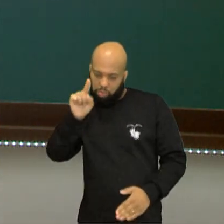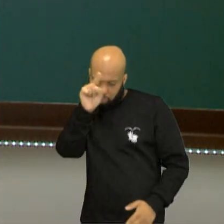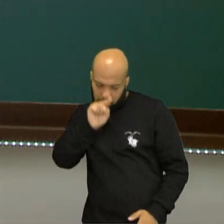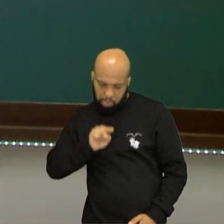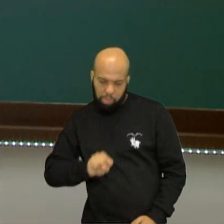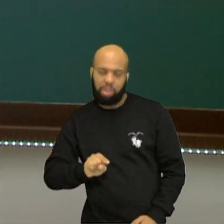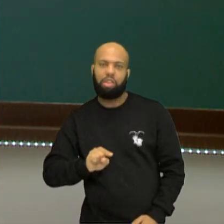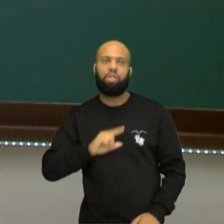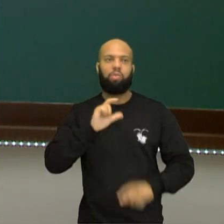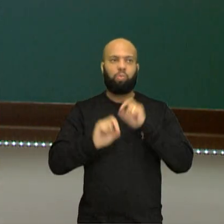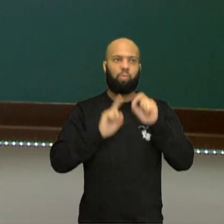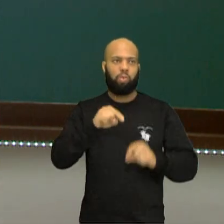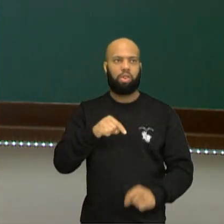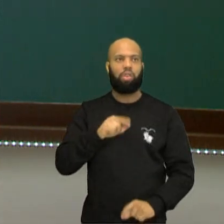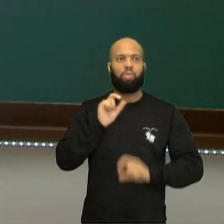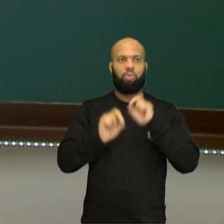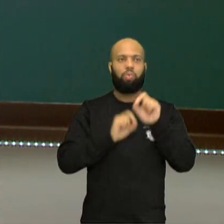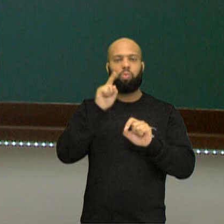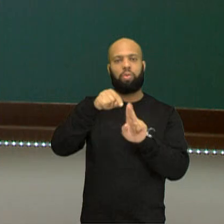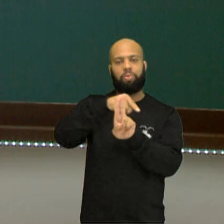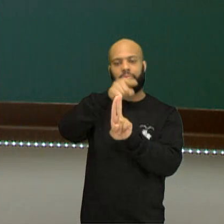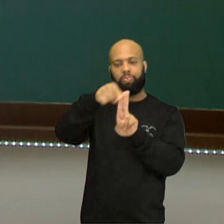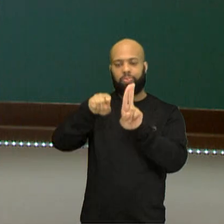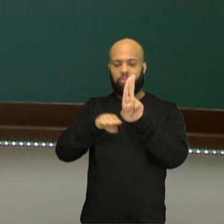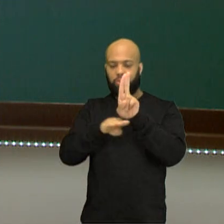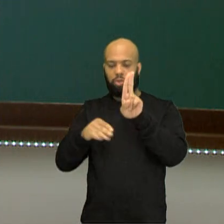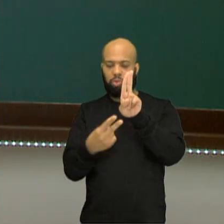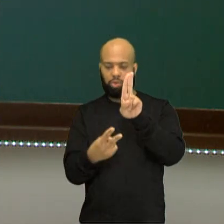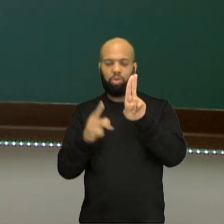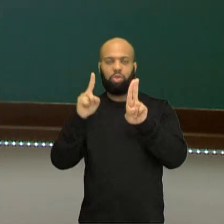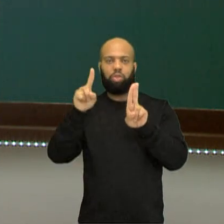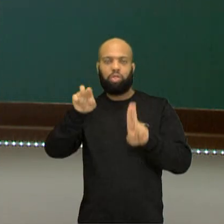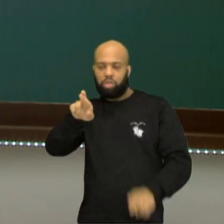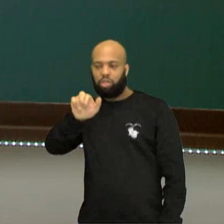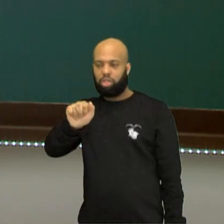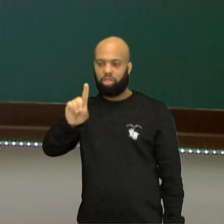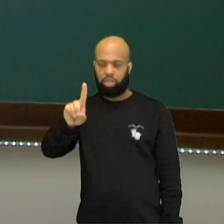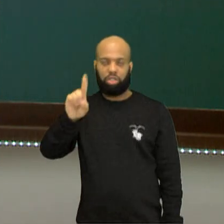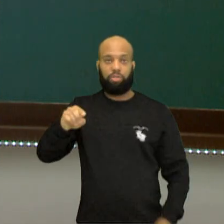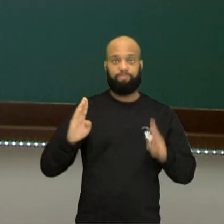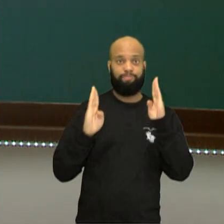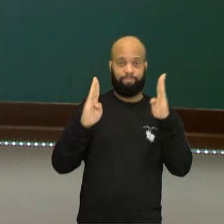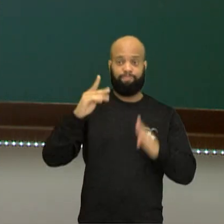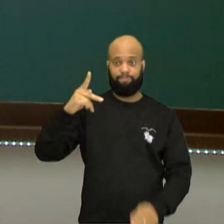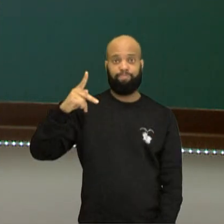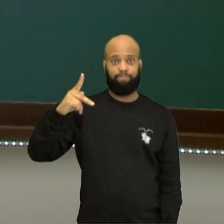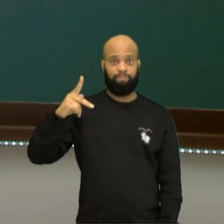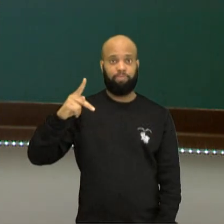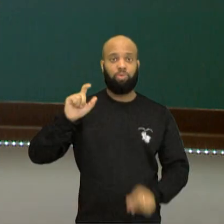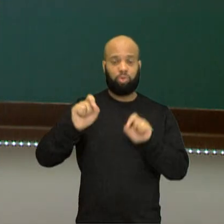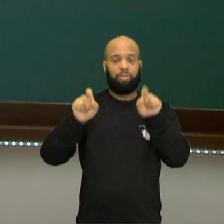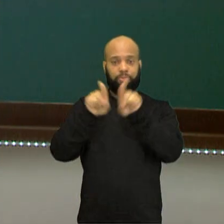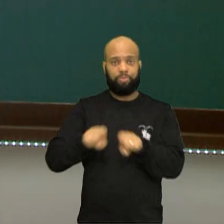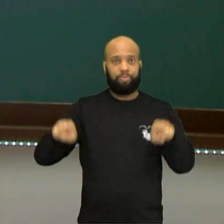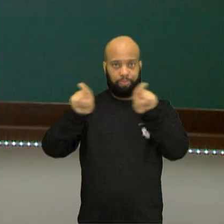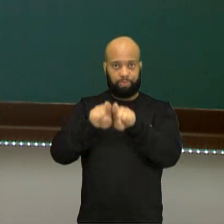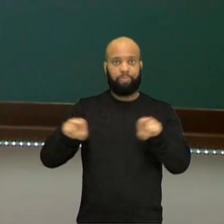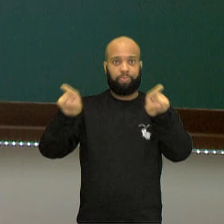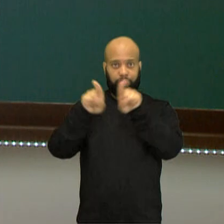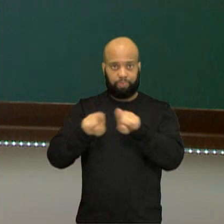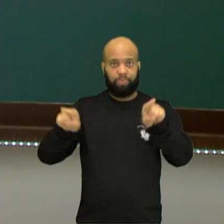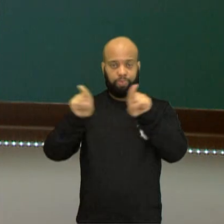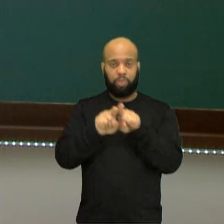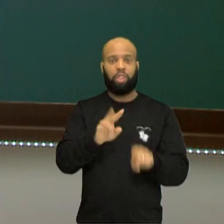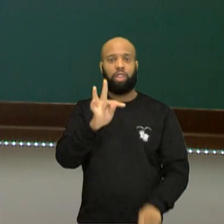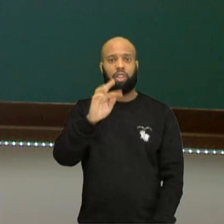sobre 2 radianos. Então, esse é o período em que a função tangente irá se repetir para o ângulo